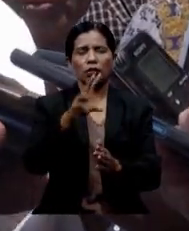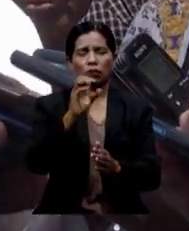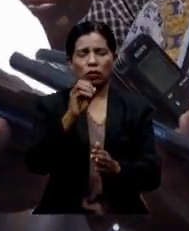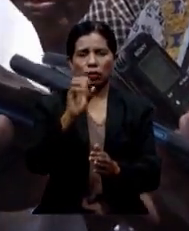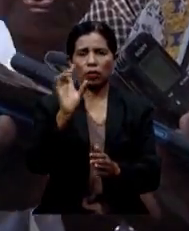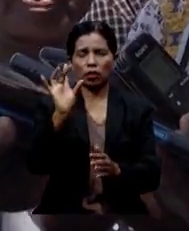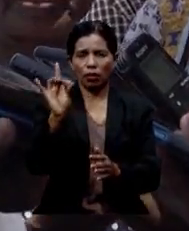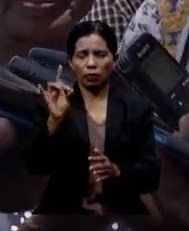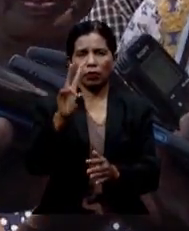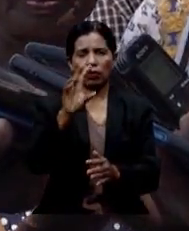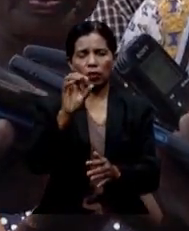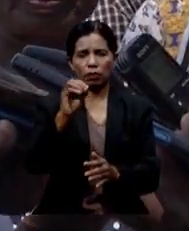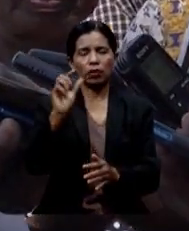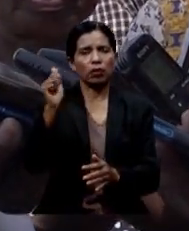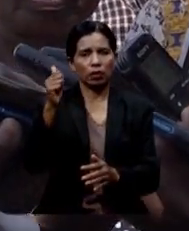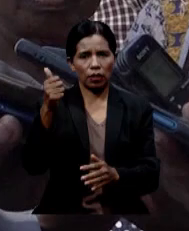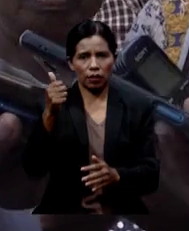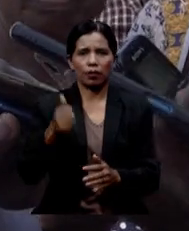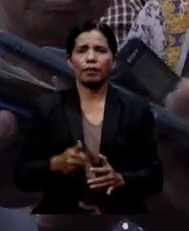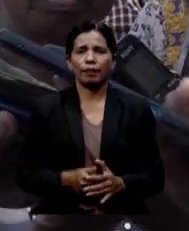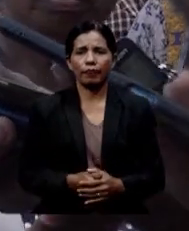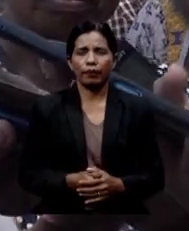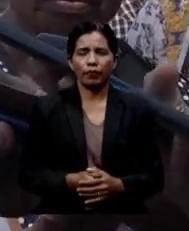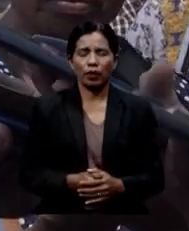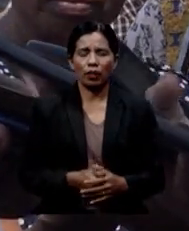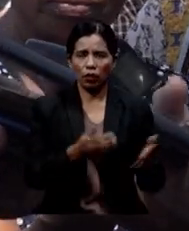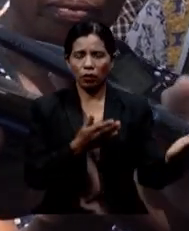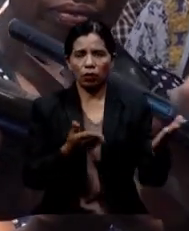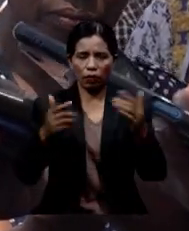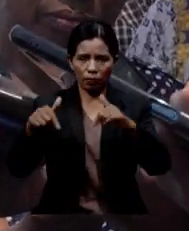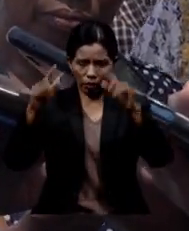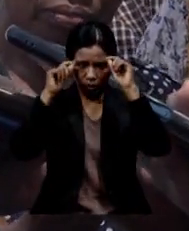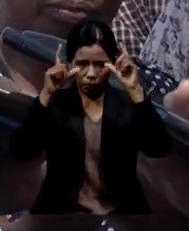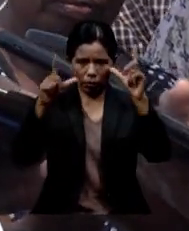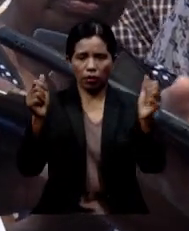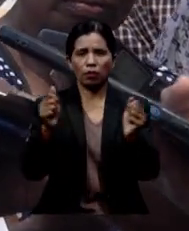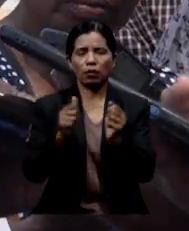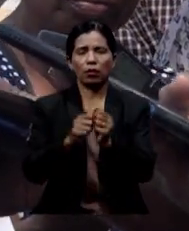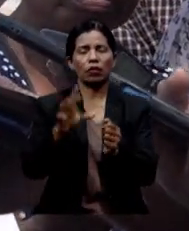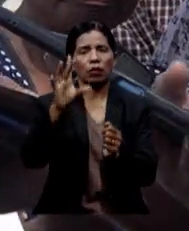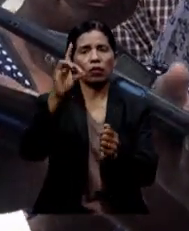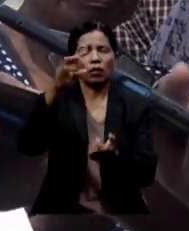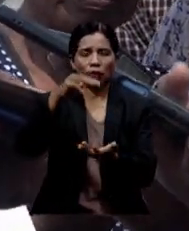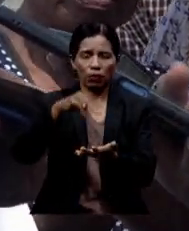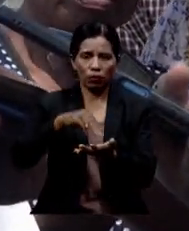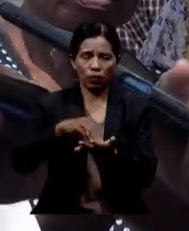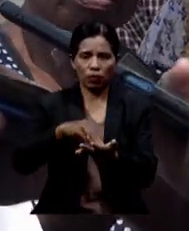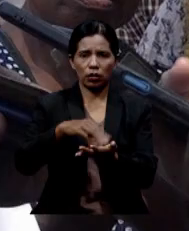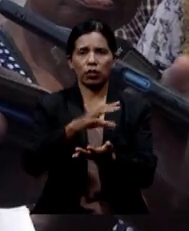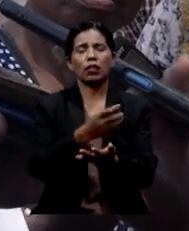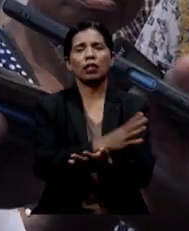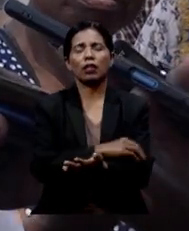2008, 2010, 2010, Hatama Mai Timor quase 8 bilhões de dólares. Nem liu